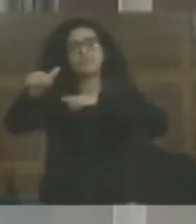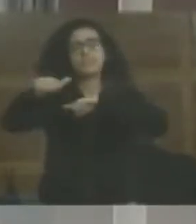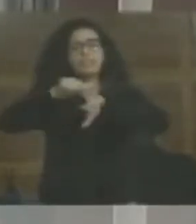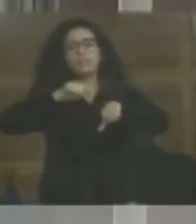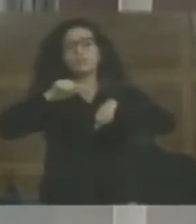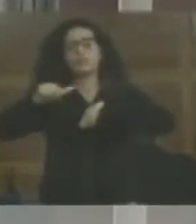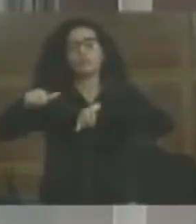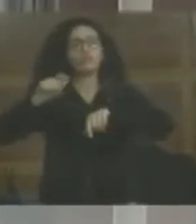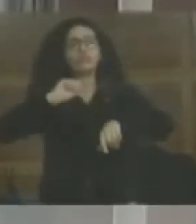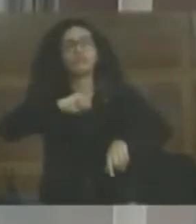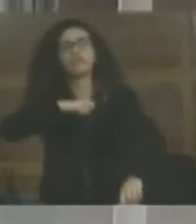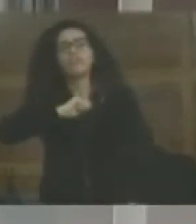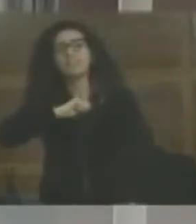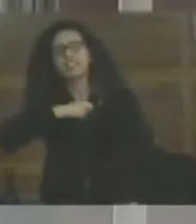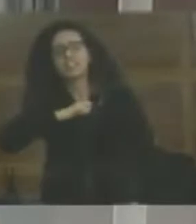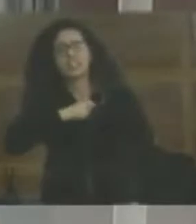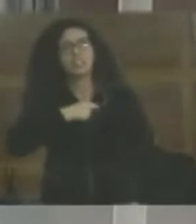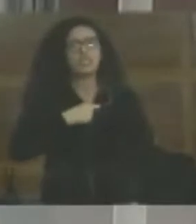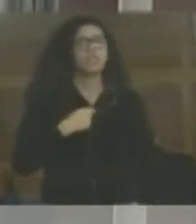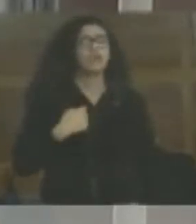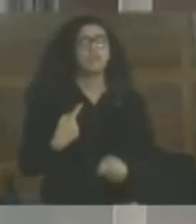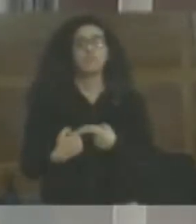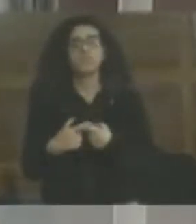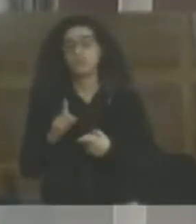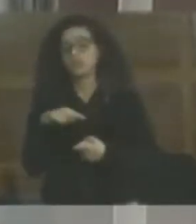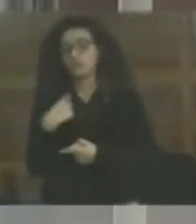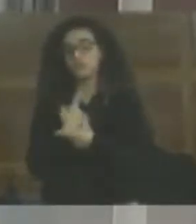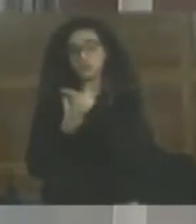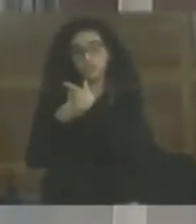tem que fiscalizar, tem que estar atrás, porque nós fomos eleitos para